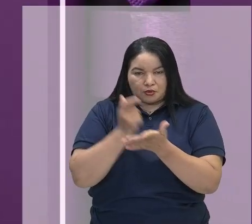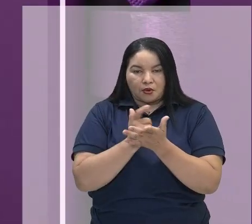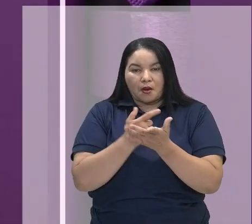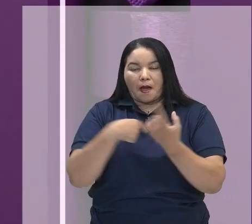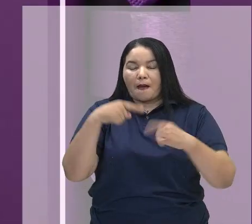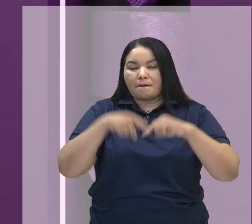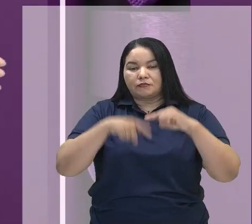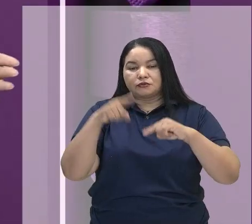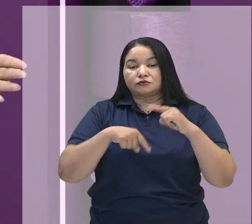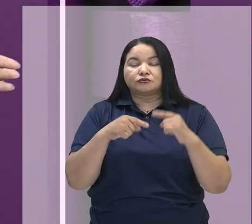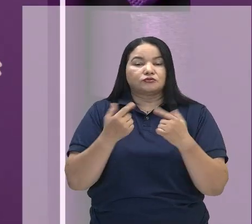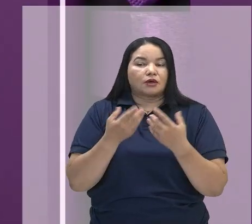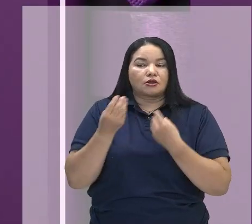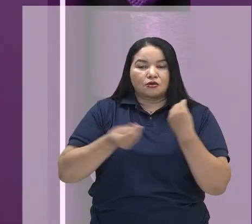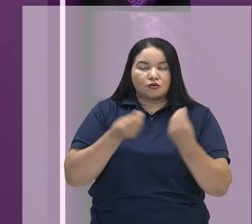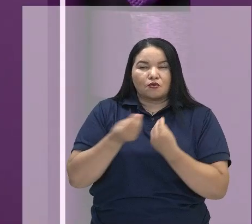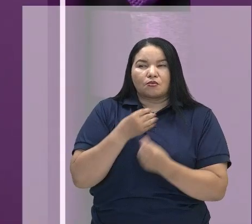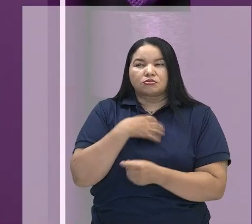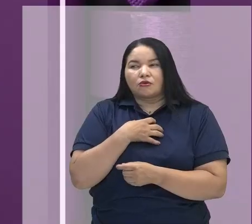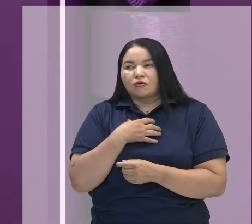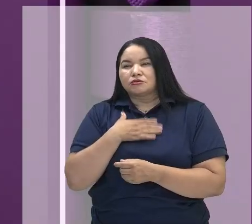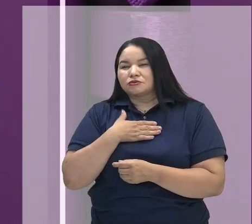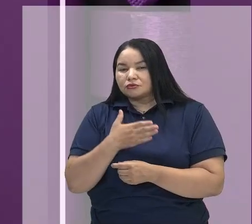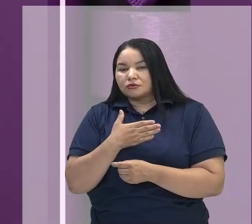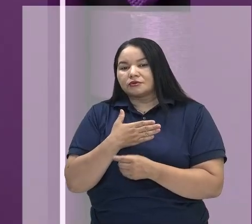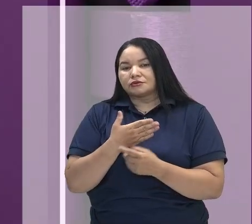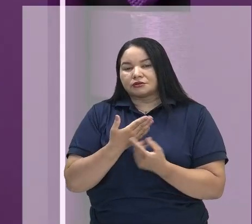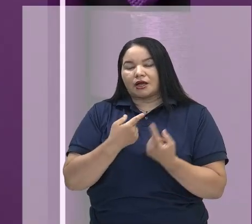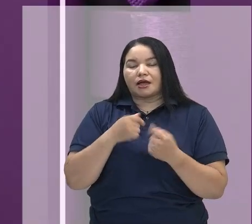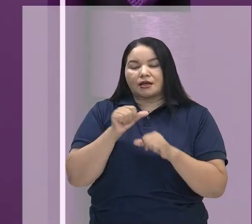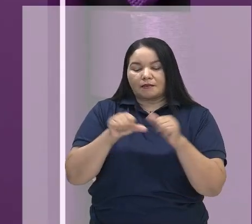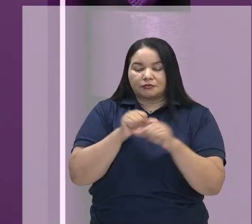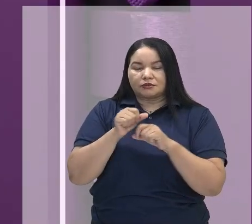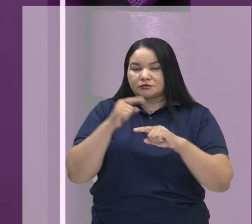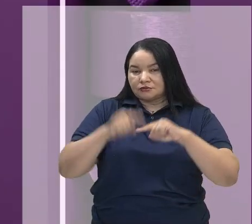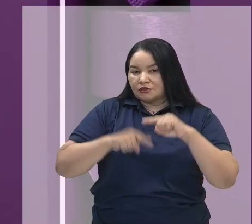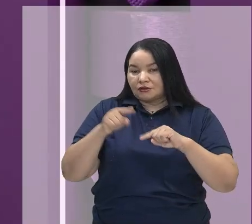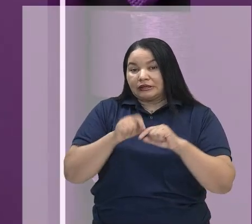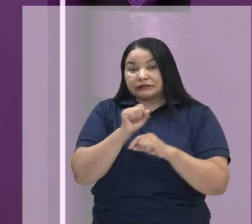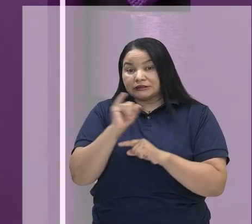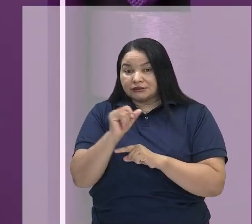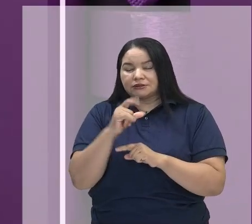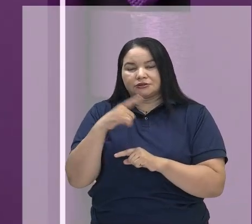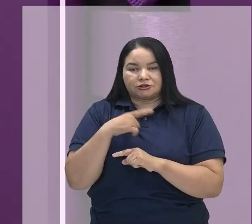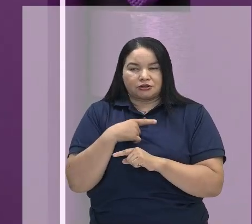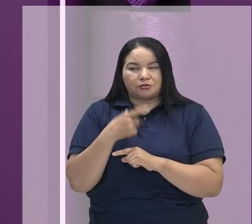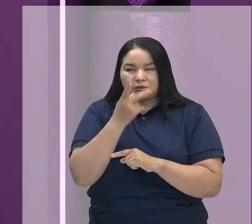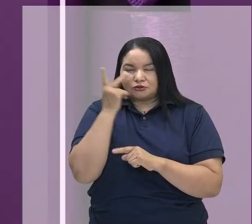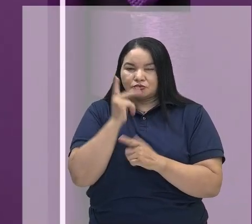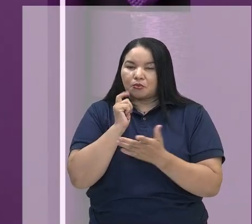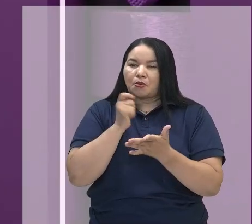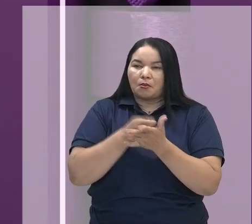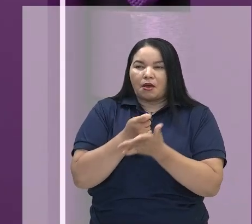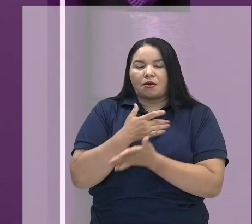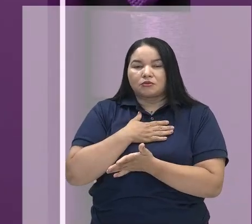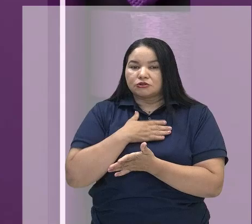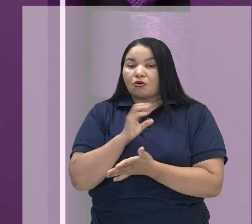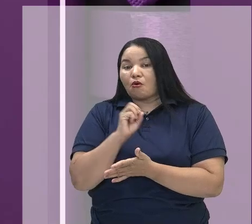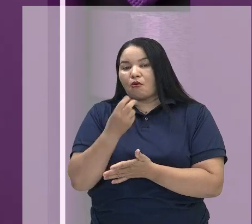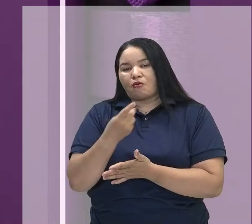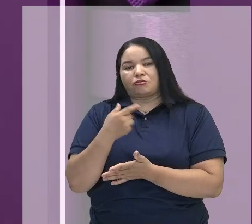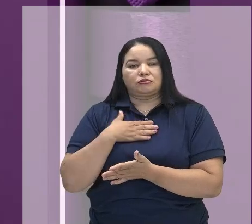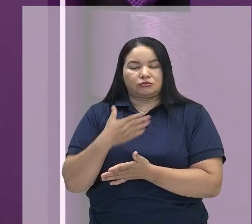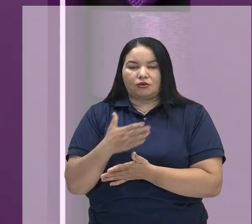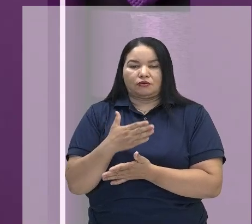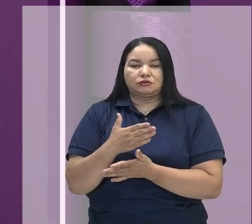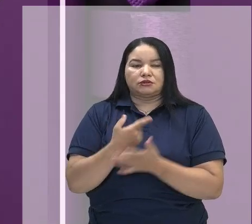você verifica ali com as mudanças desse produto se houve aceitação ou não. Então, é utilizado muito o gráfico de linhas